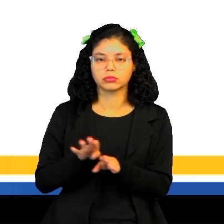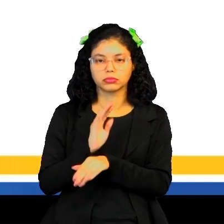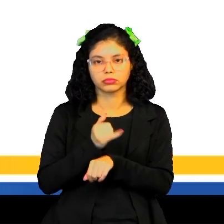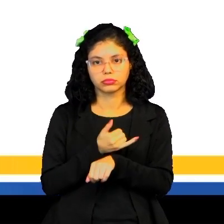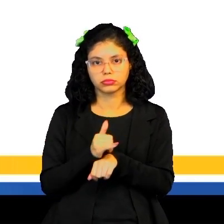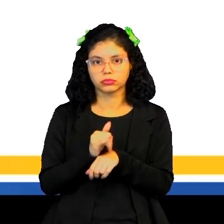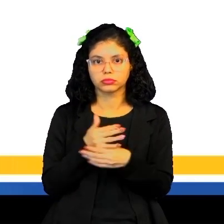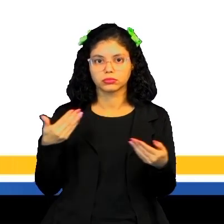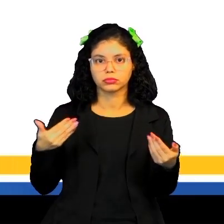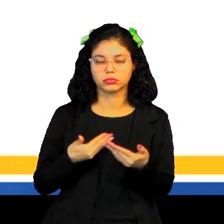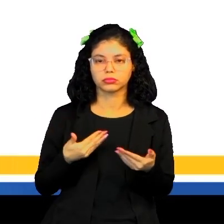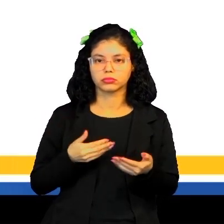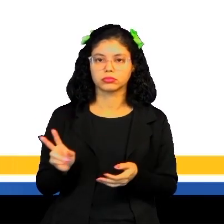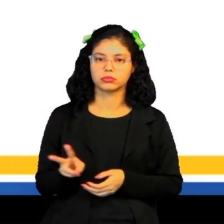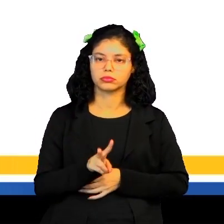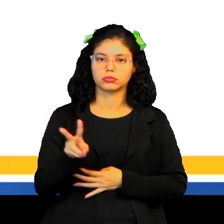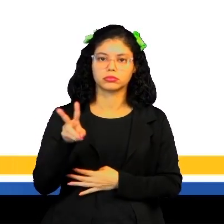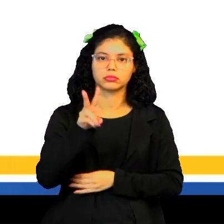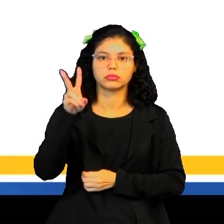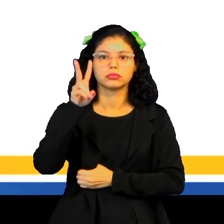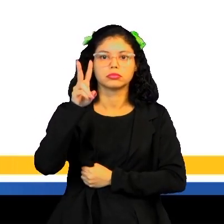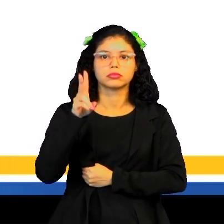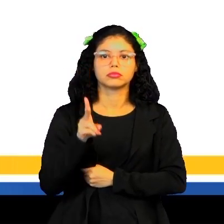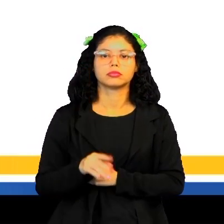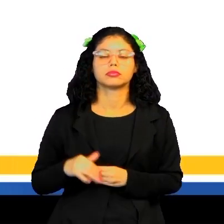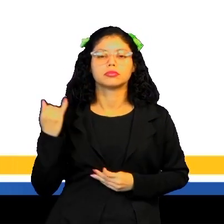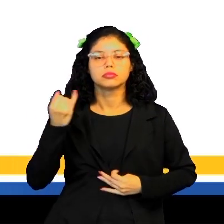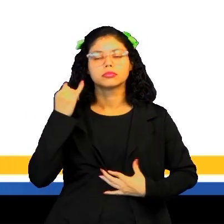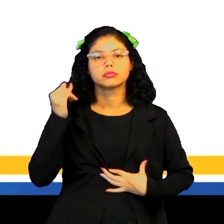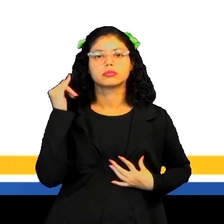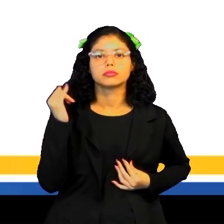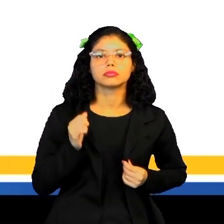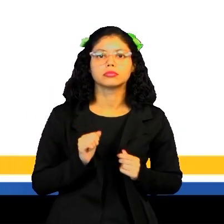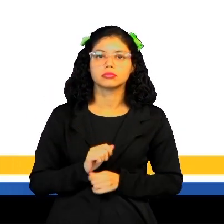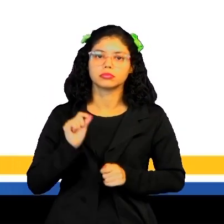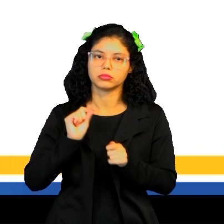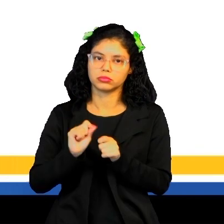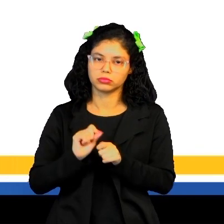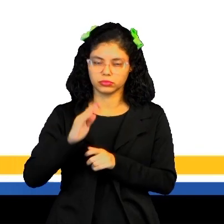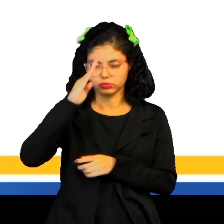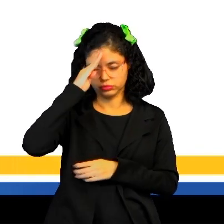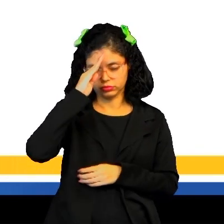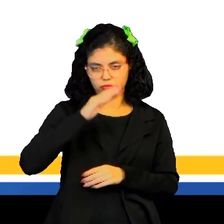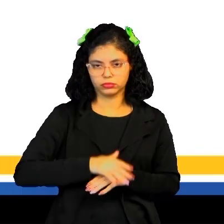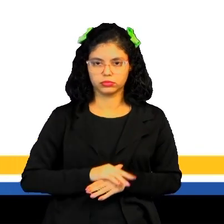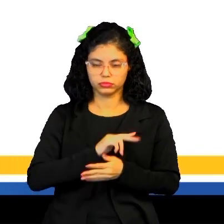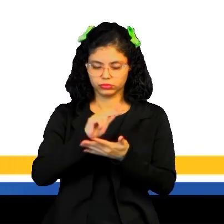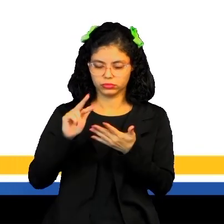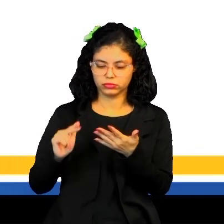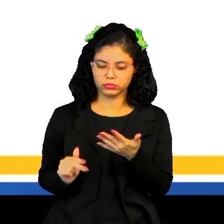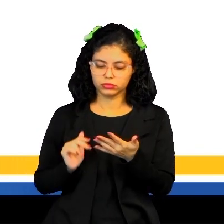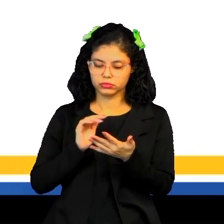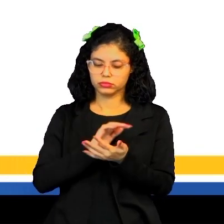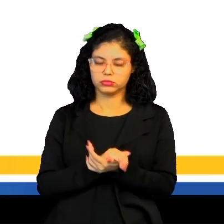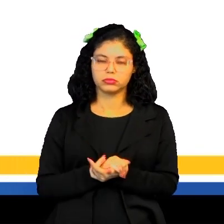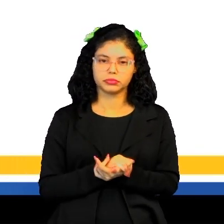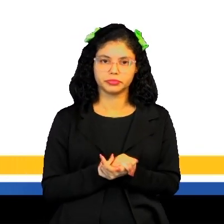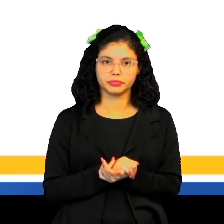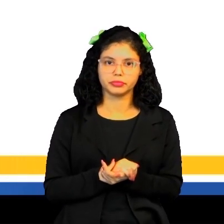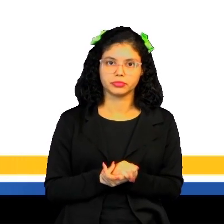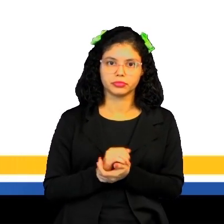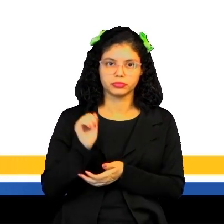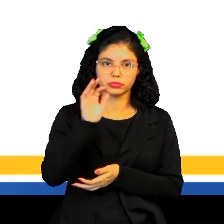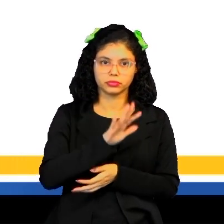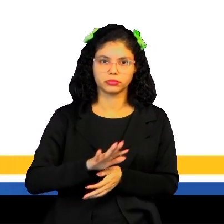que até hoje são valores, né, basilares, né, fundamentais na formação de exércitos e diversas nações aí